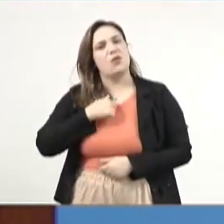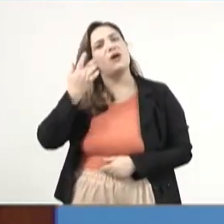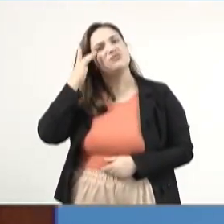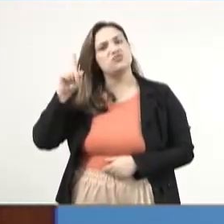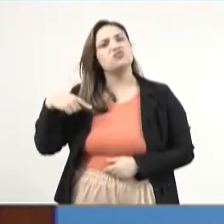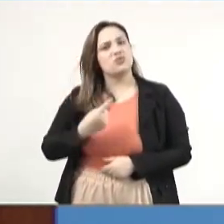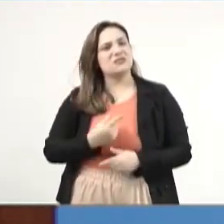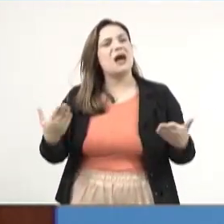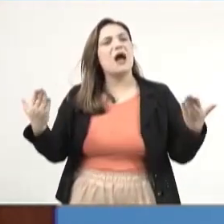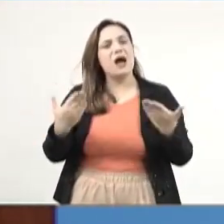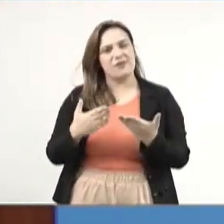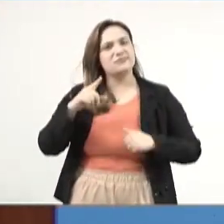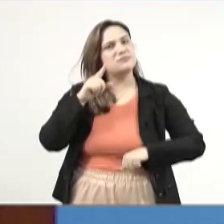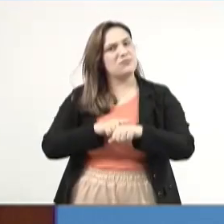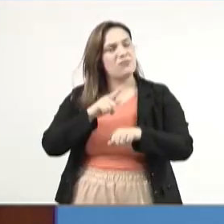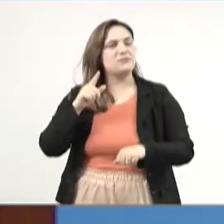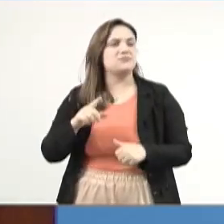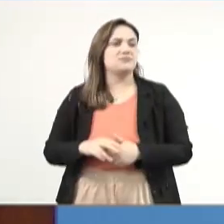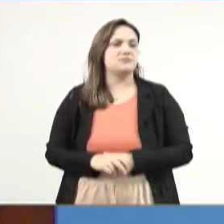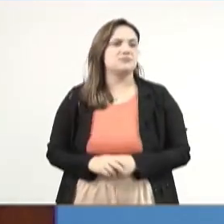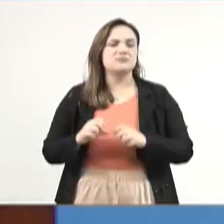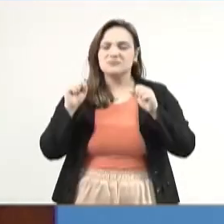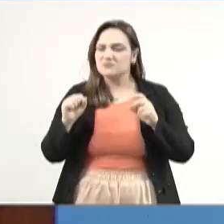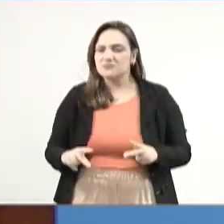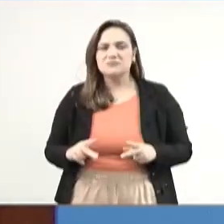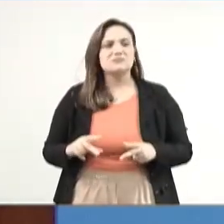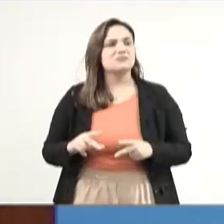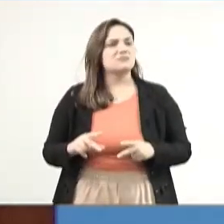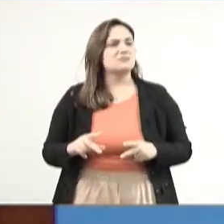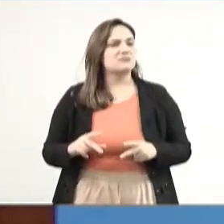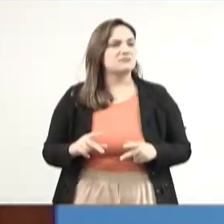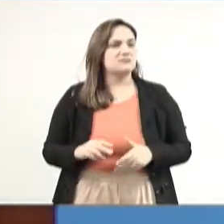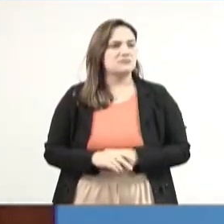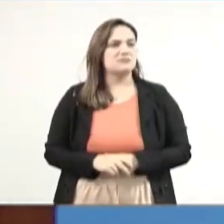momento, juntar, ok, está vindo aqui